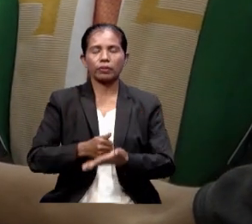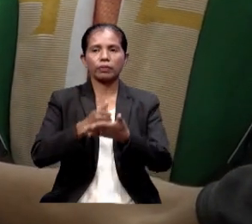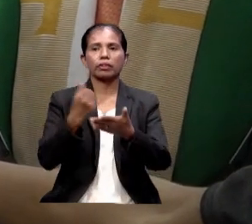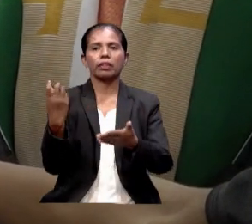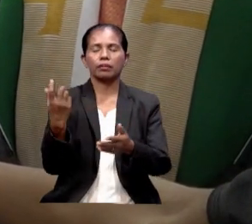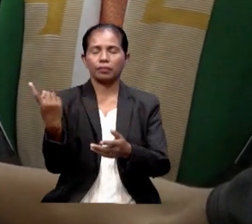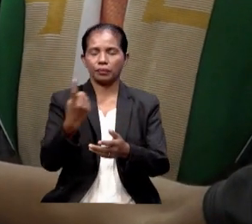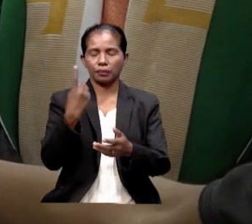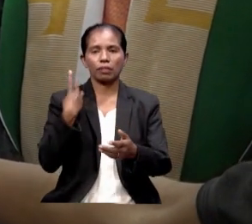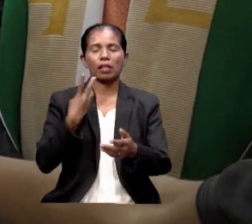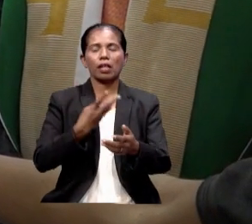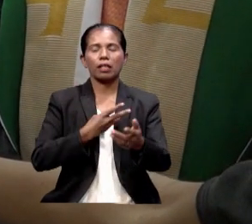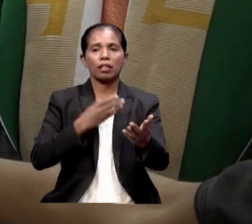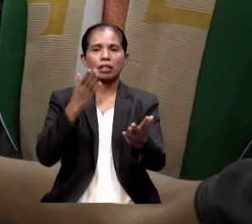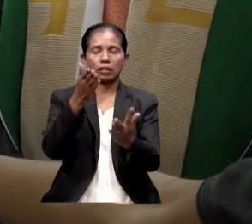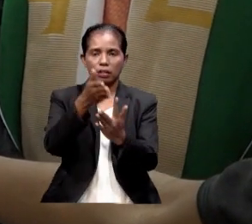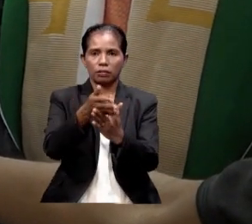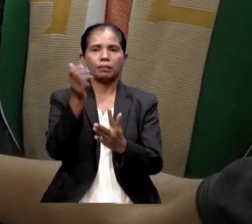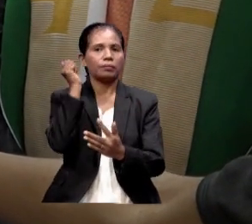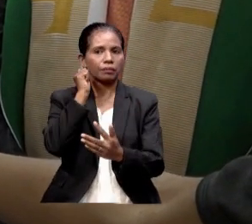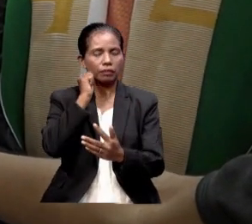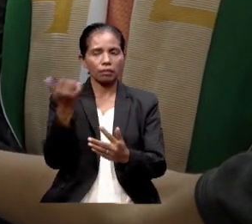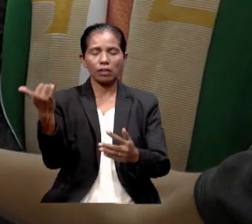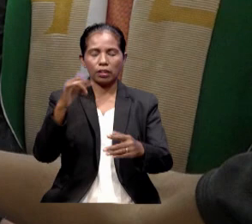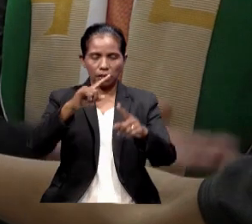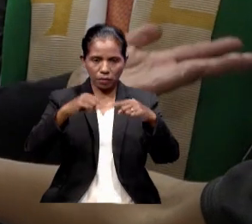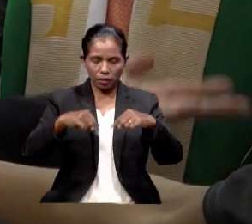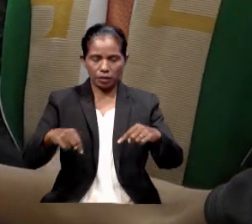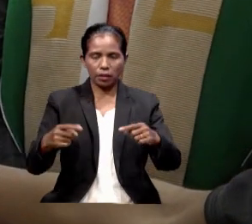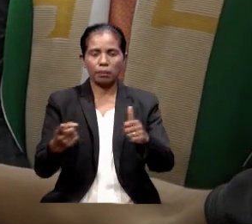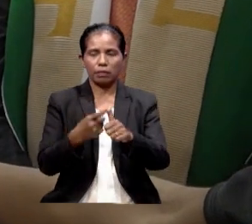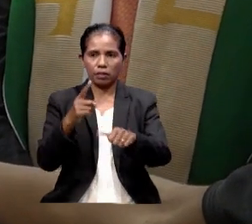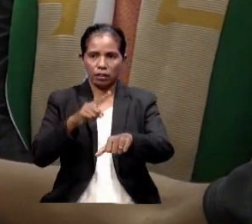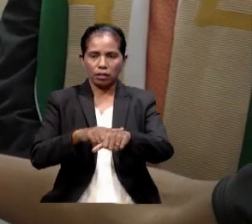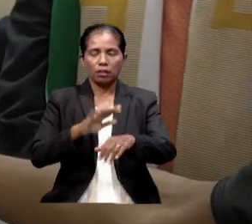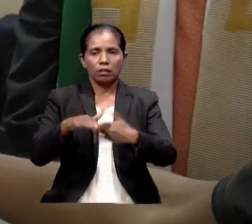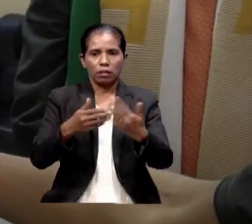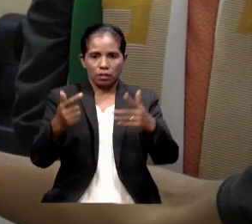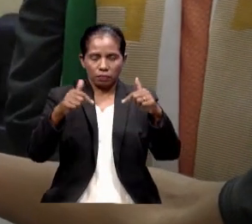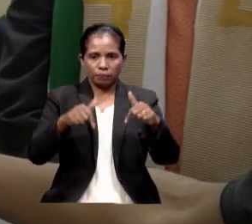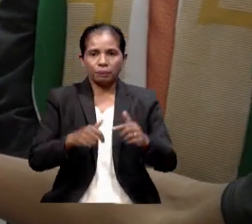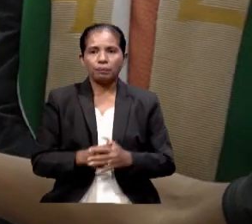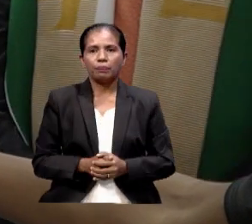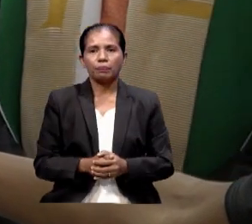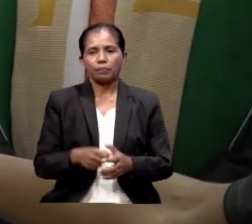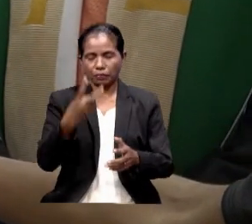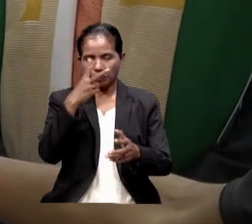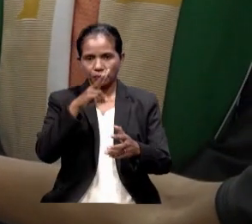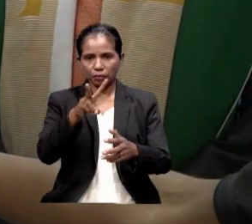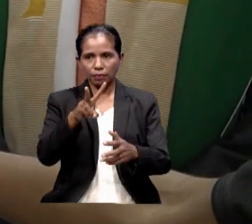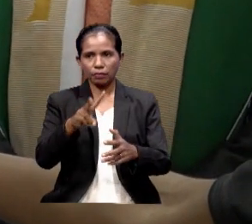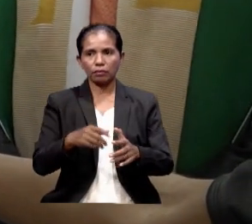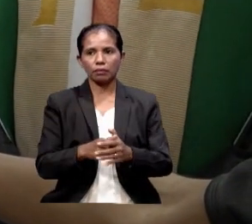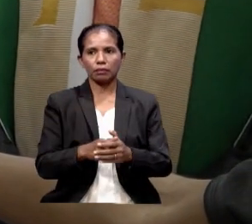a ASEAN. E do Ni Sirmai, nessa primeira vez, me sirvo de Maine, a Torre Toxi